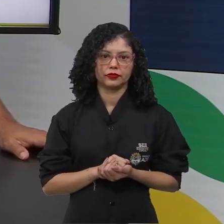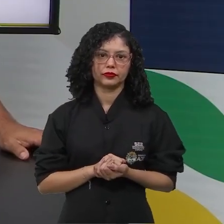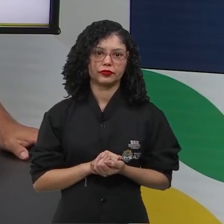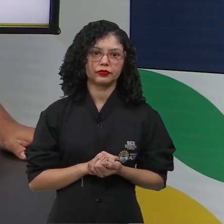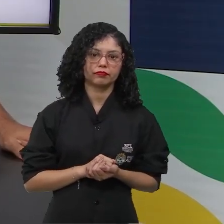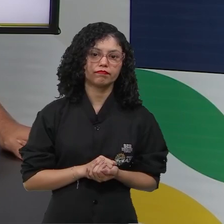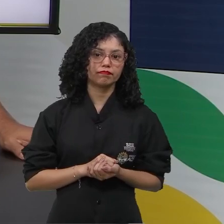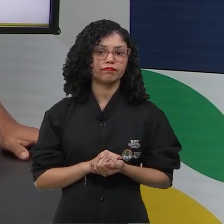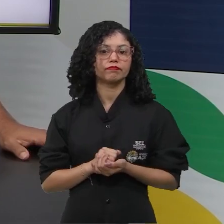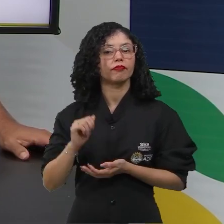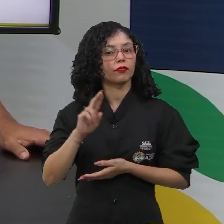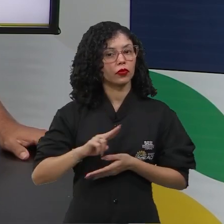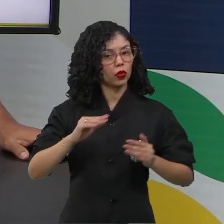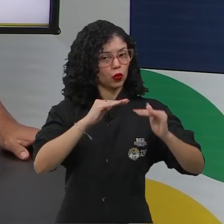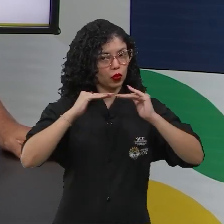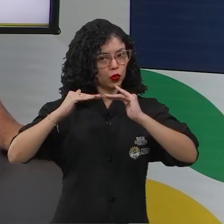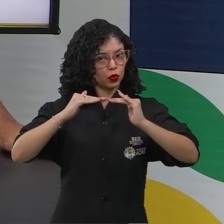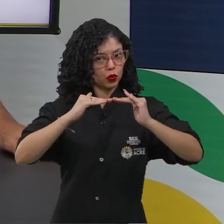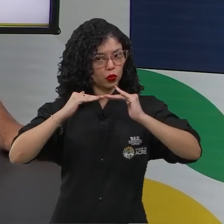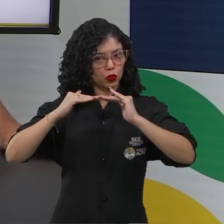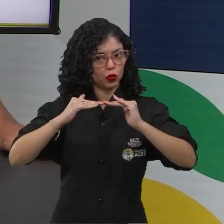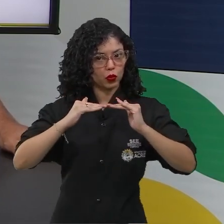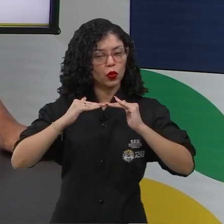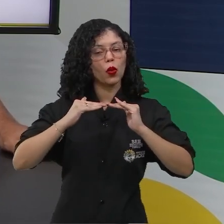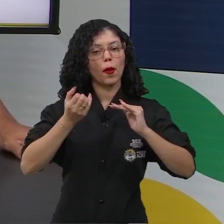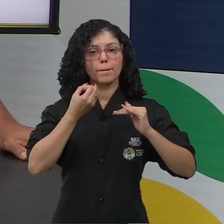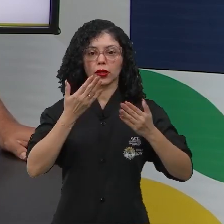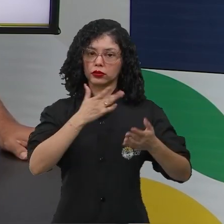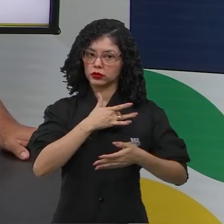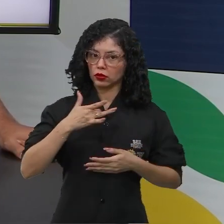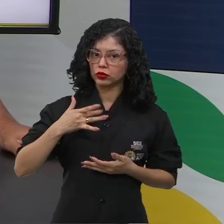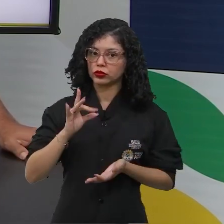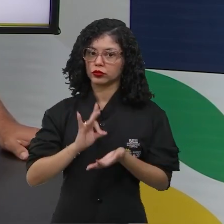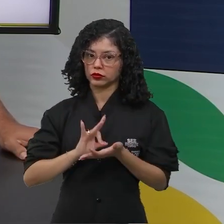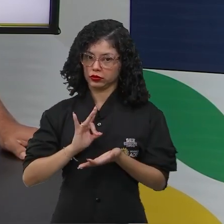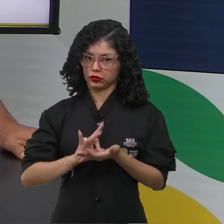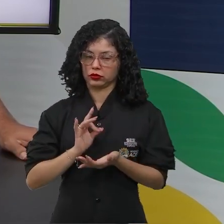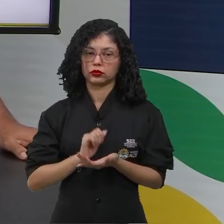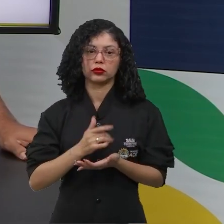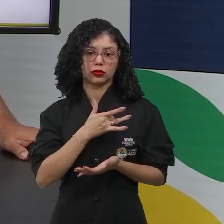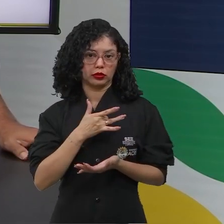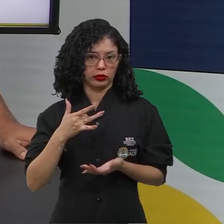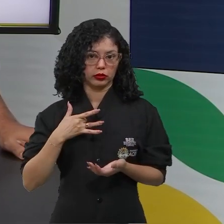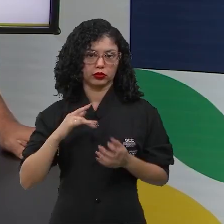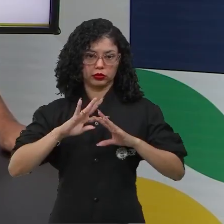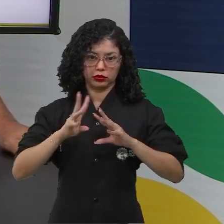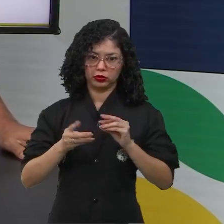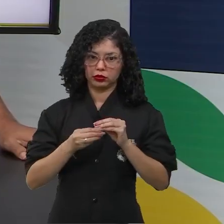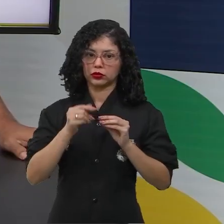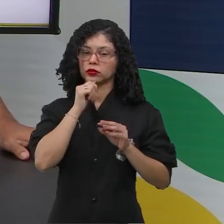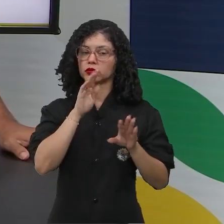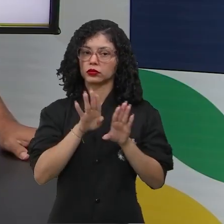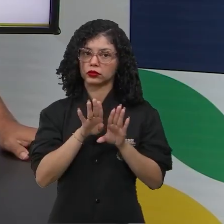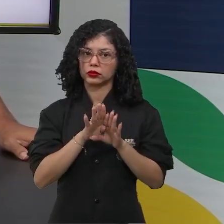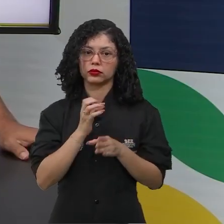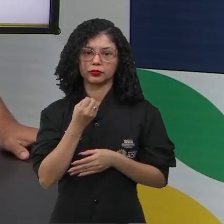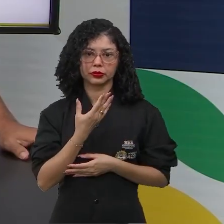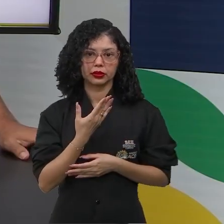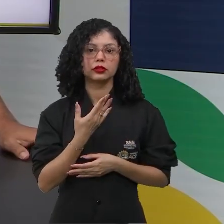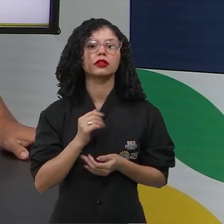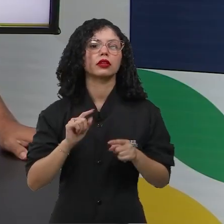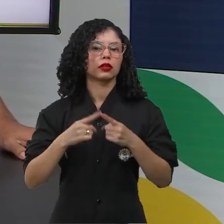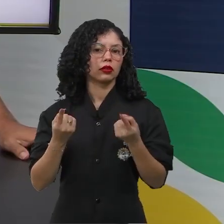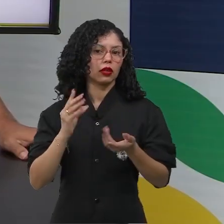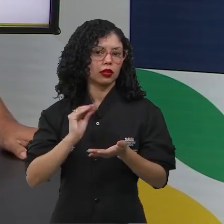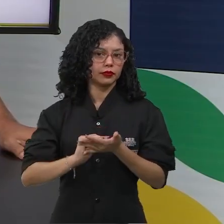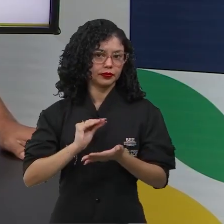esse funcionamento, esse equilíbrio, o bem-estar, a saúde de fato. E a saúde é esse completo bem-estar, não apenas a